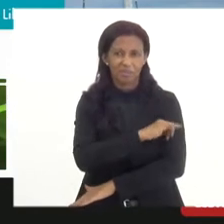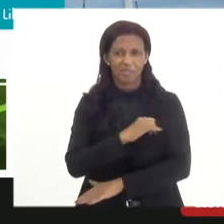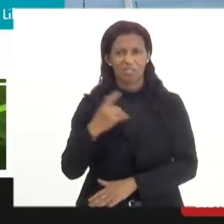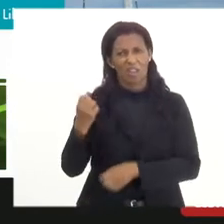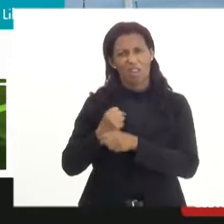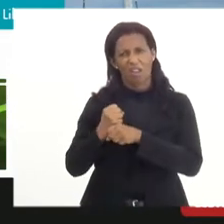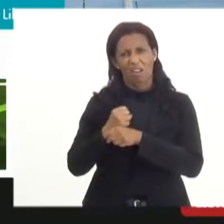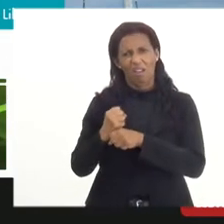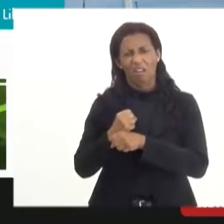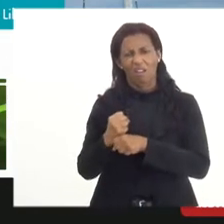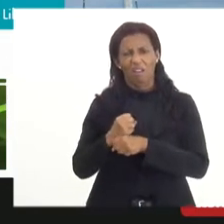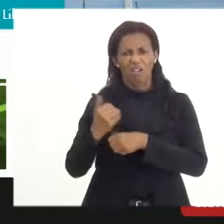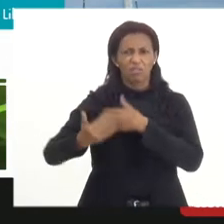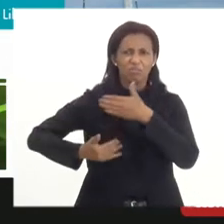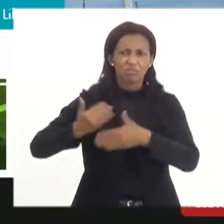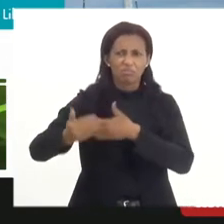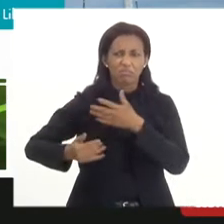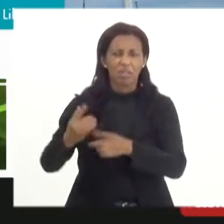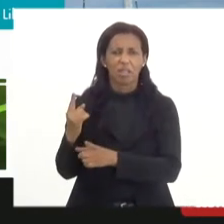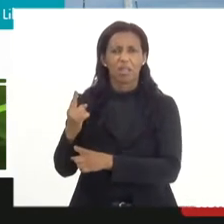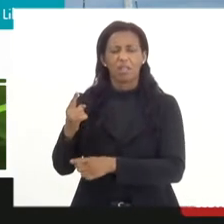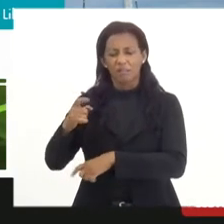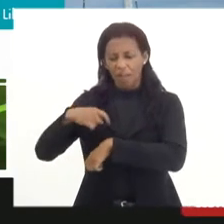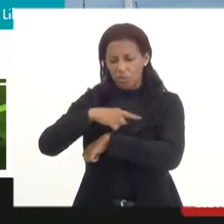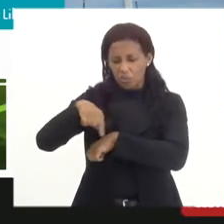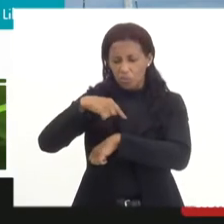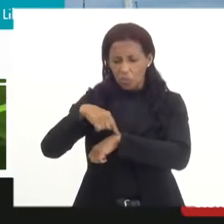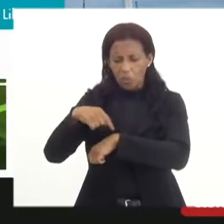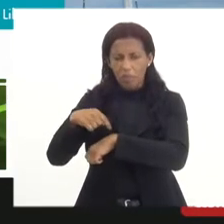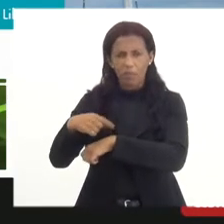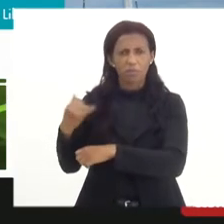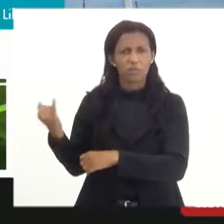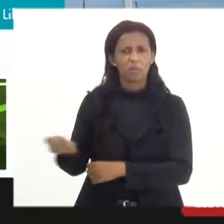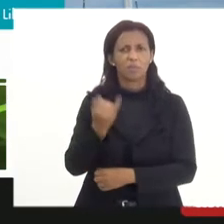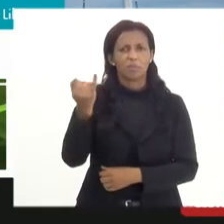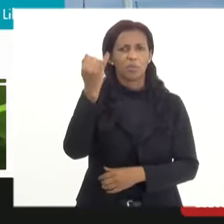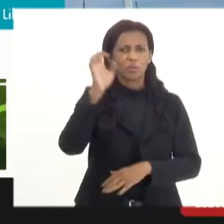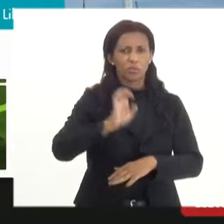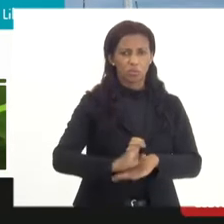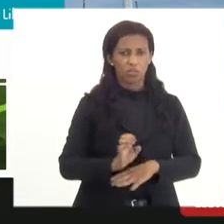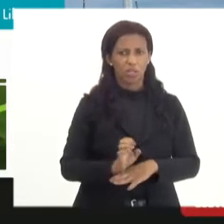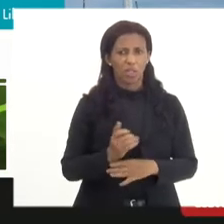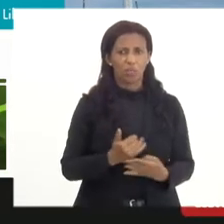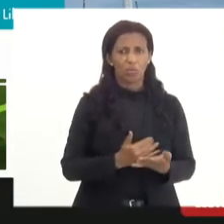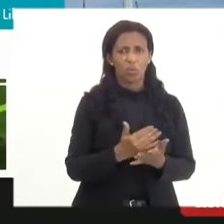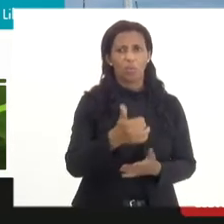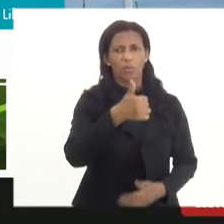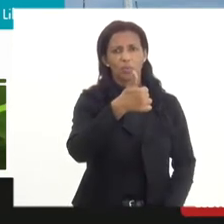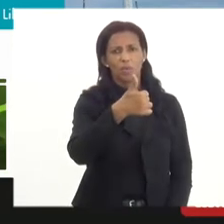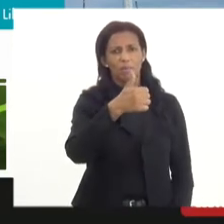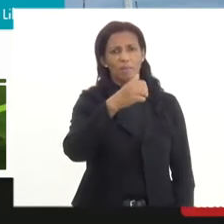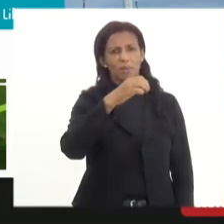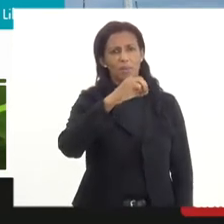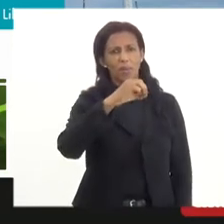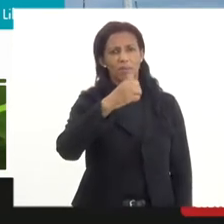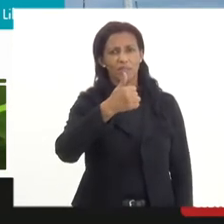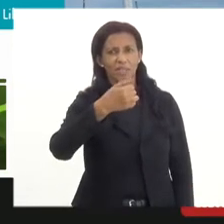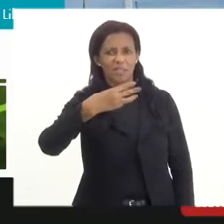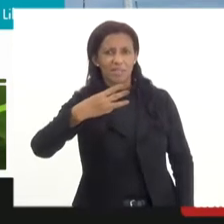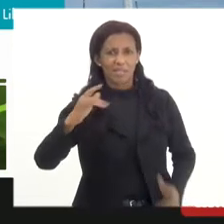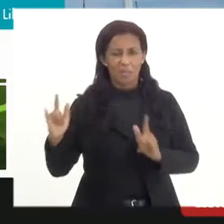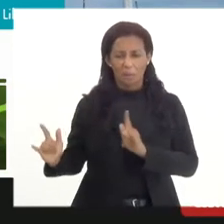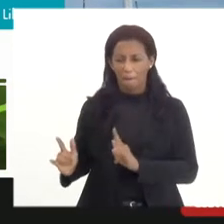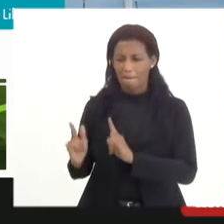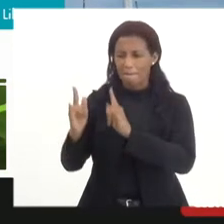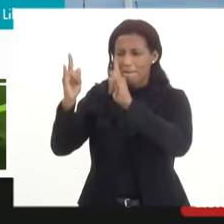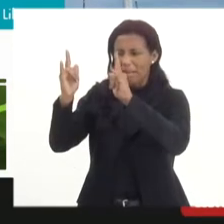país, em vários momentos importantes para o estado do Rio de Janeiro. Nossa operação começou em 1913, em um pequeno prédio comercial